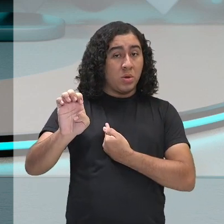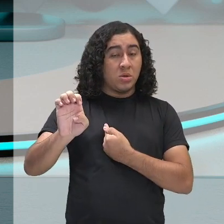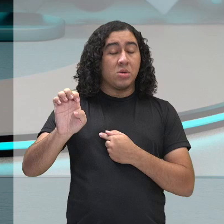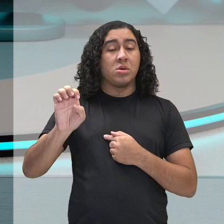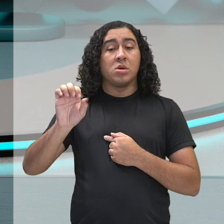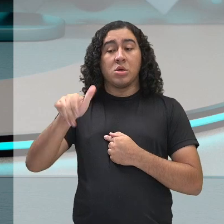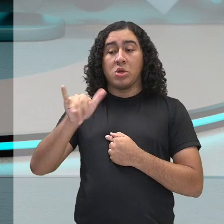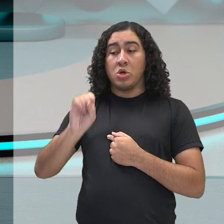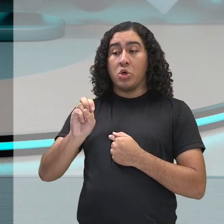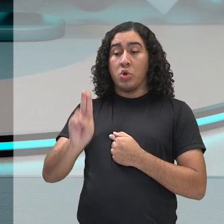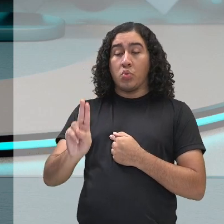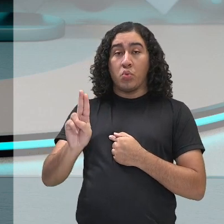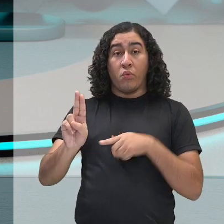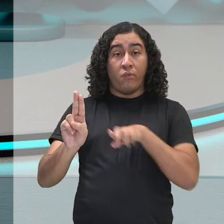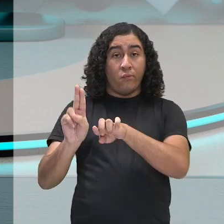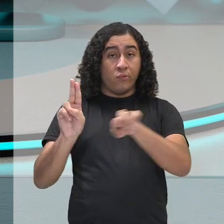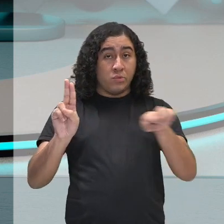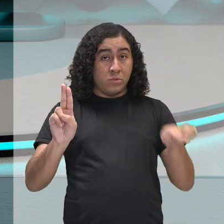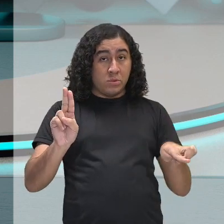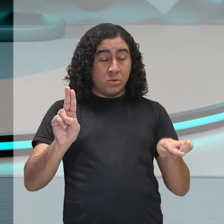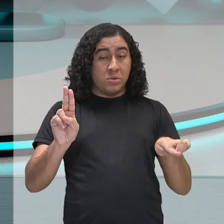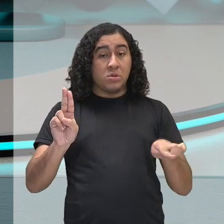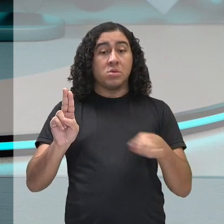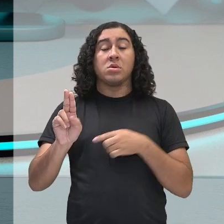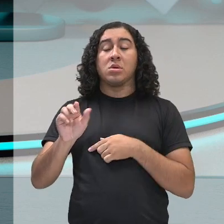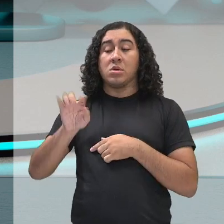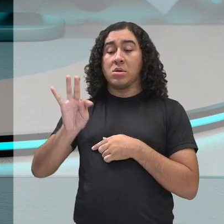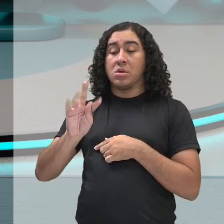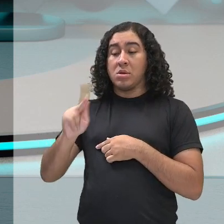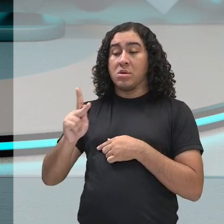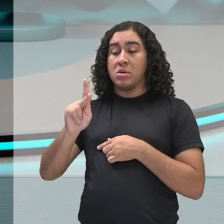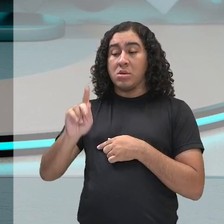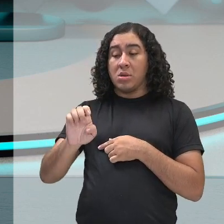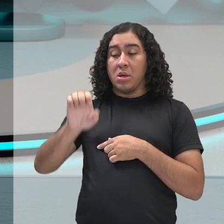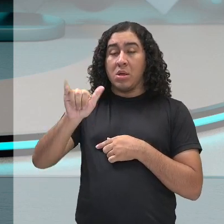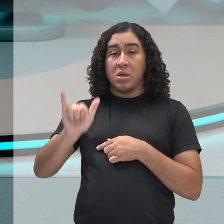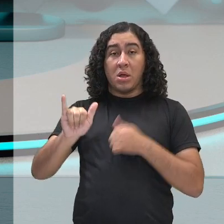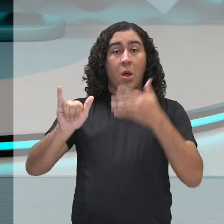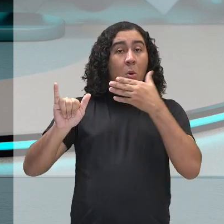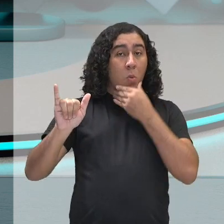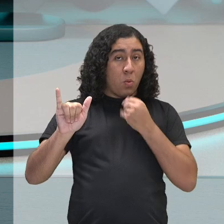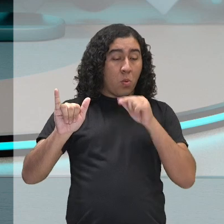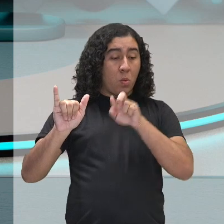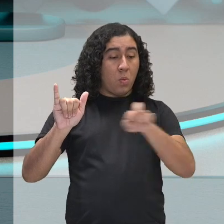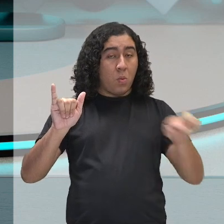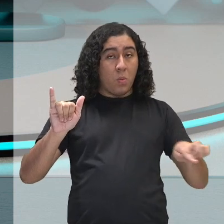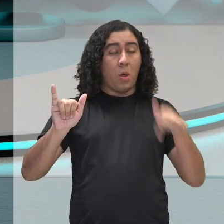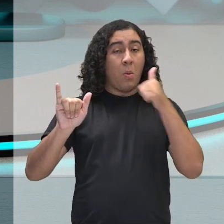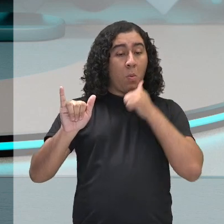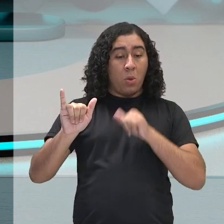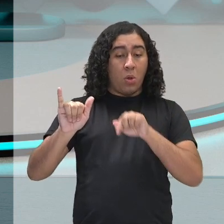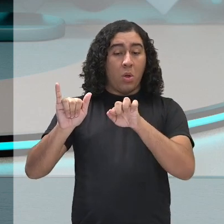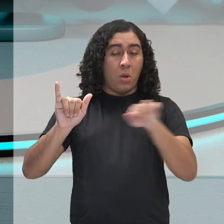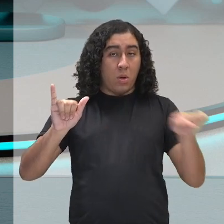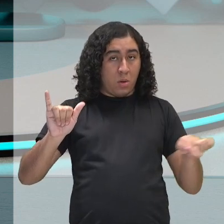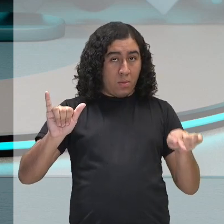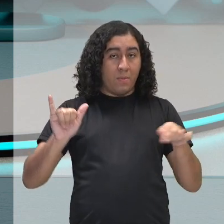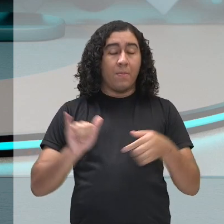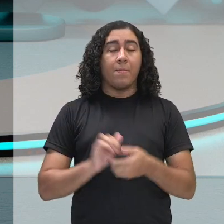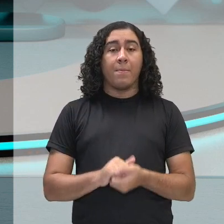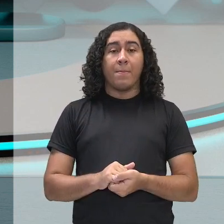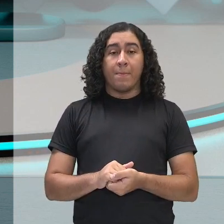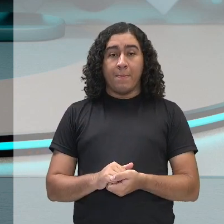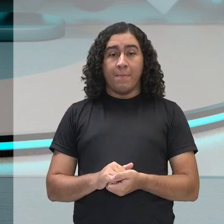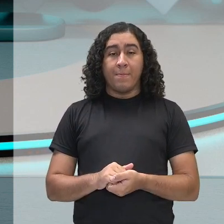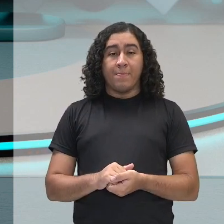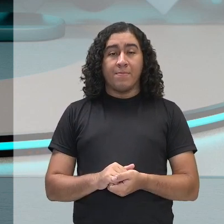Em seguida, que é you are. E finalizando, they, que é they are, certo? A forma